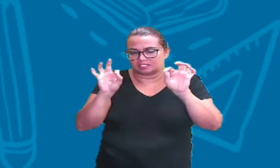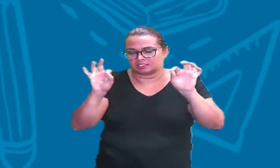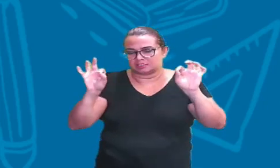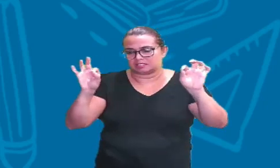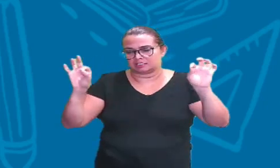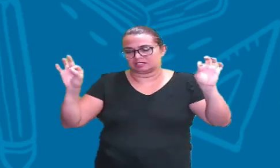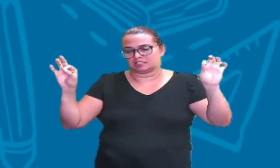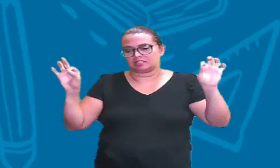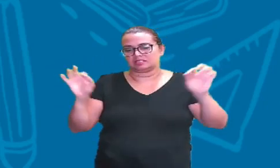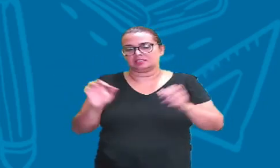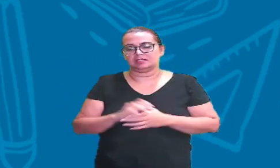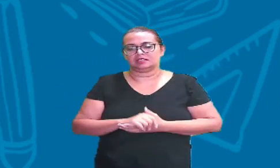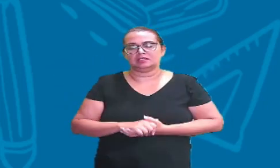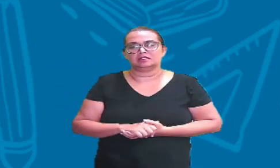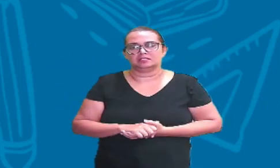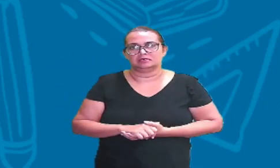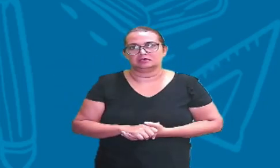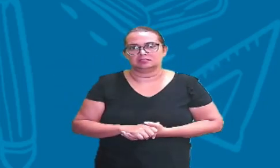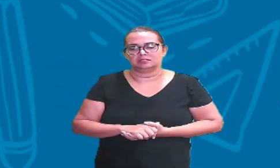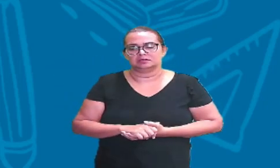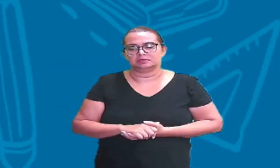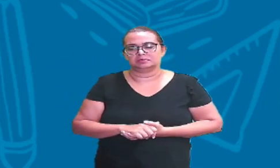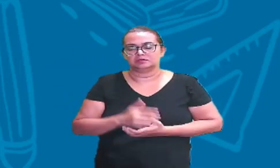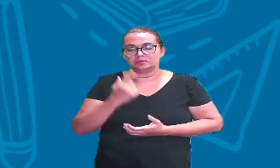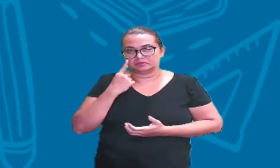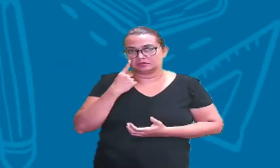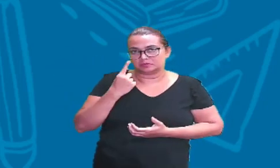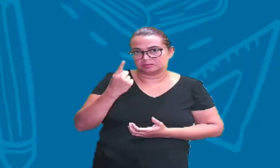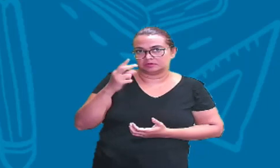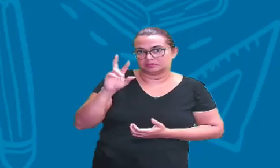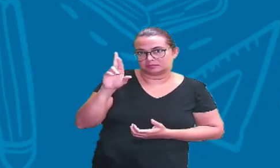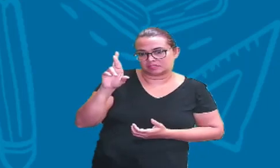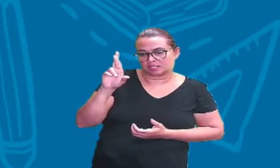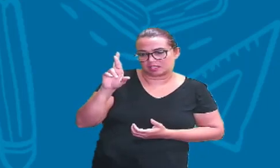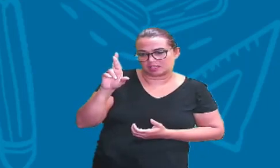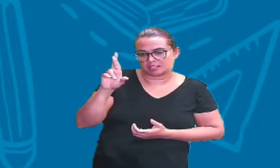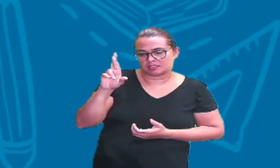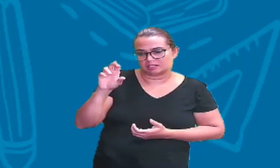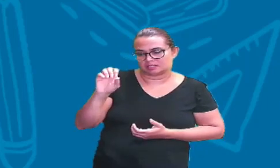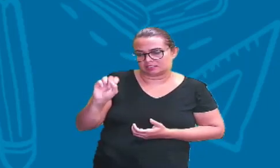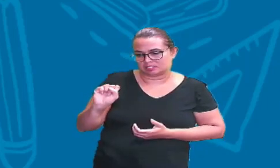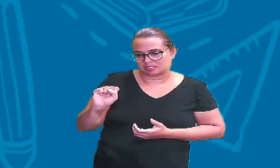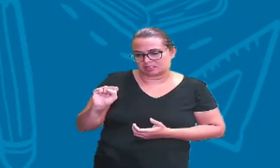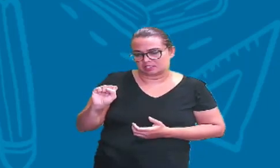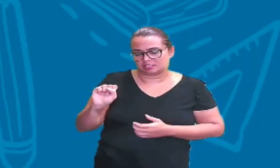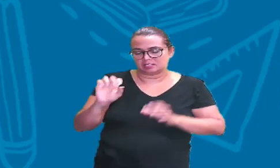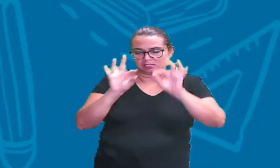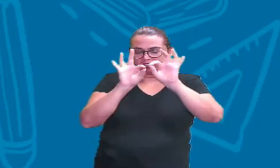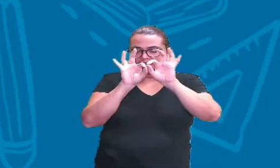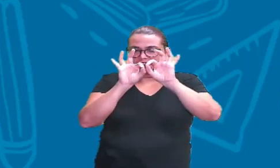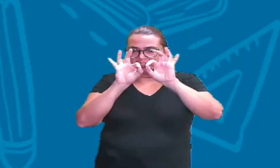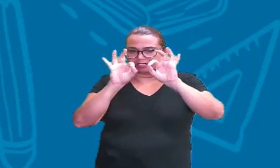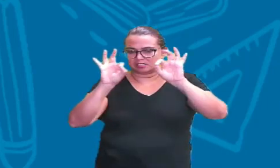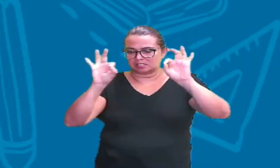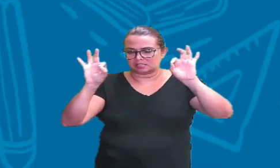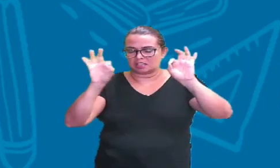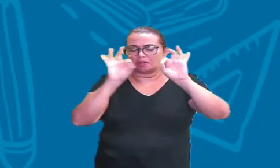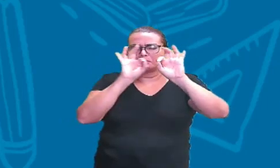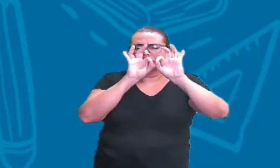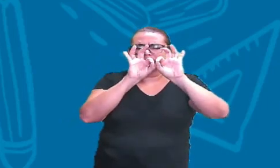única linha. Aí, ó, igual a essa reta aí, R, e igual a essa reta, S,